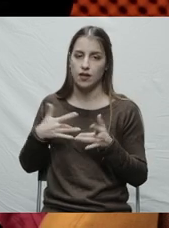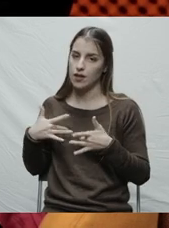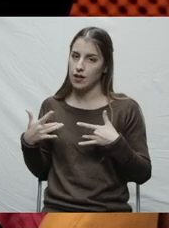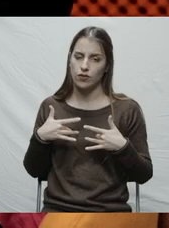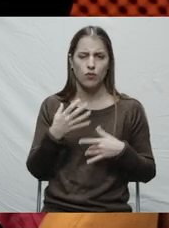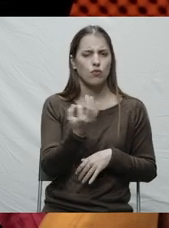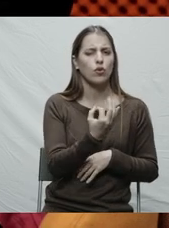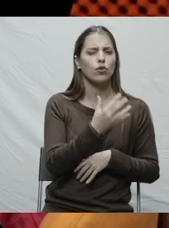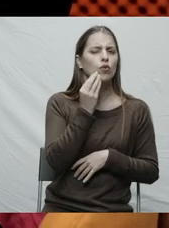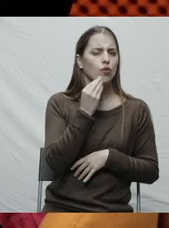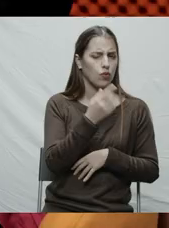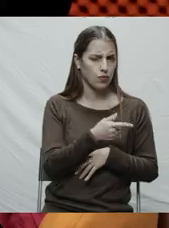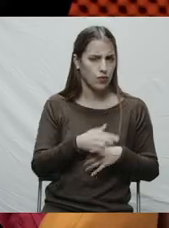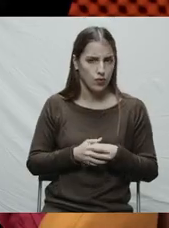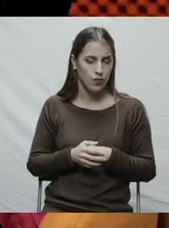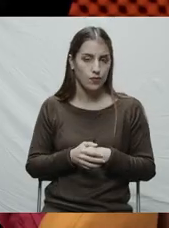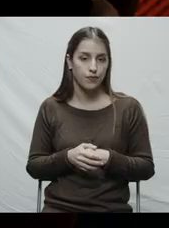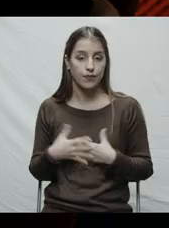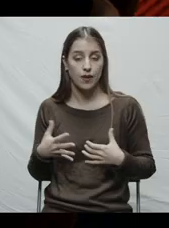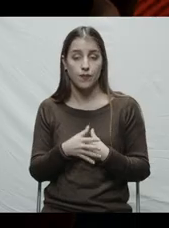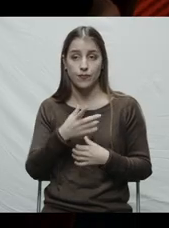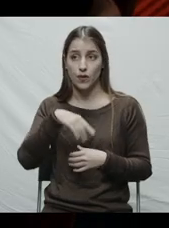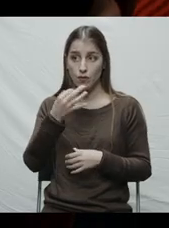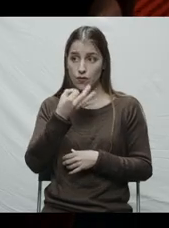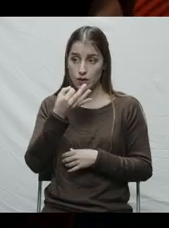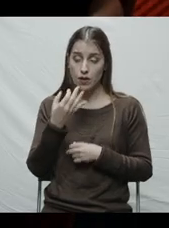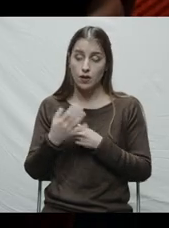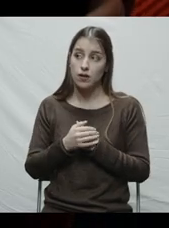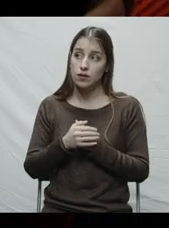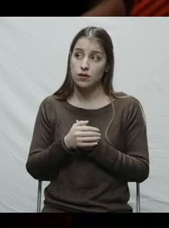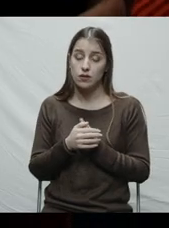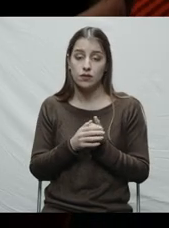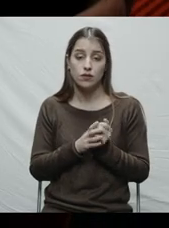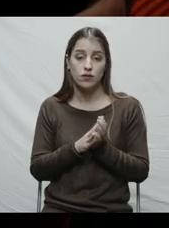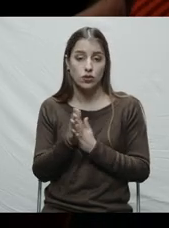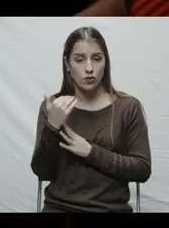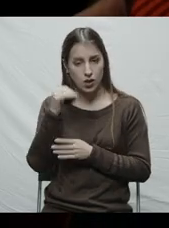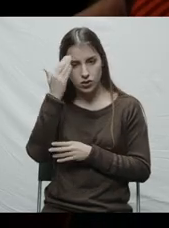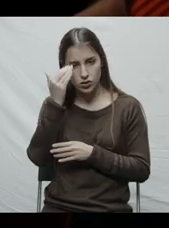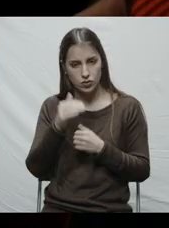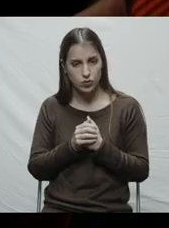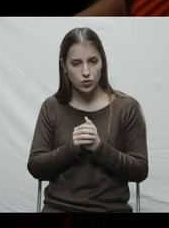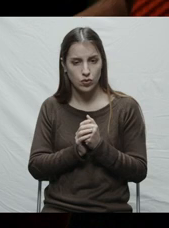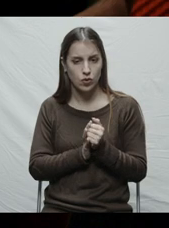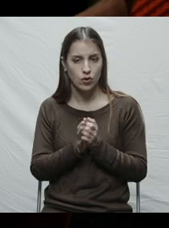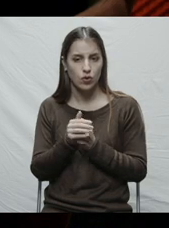nessa altura? Do Porto? Sim, sim. Nós estamos a falar, deixa ver, eu acho